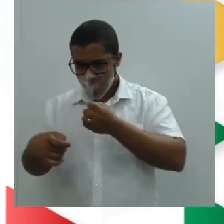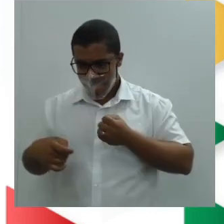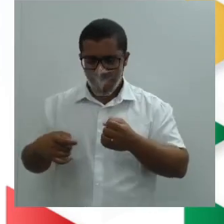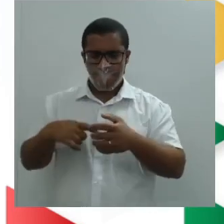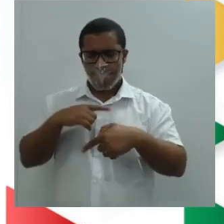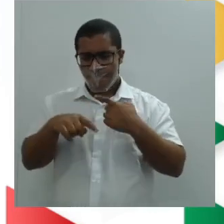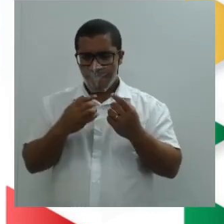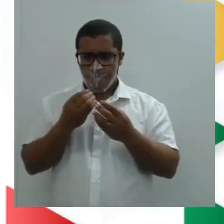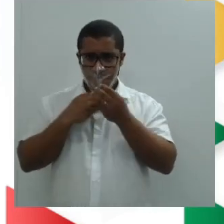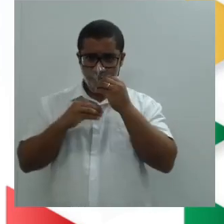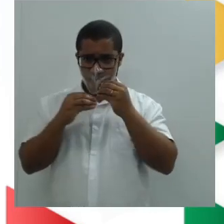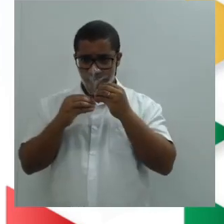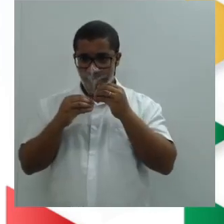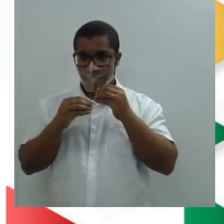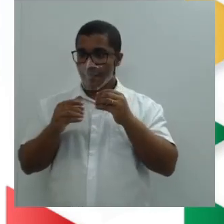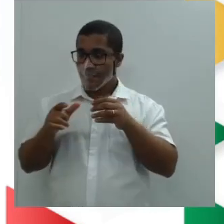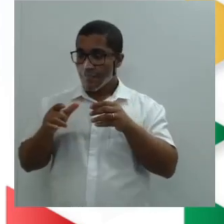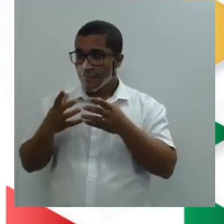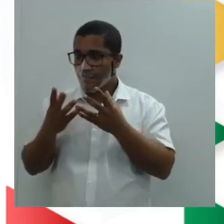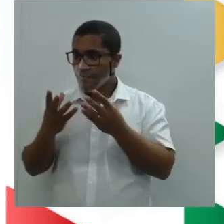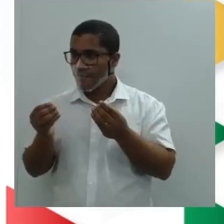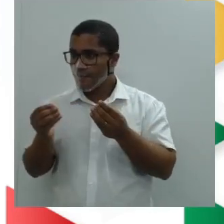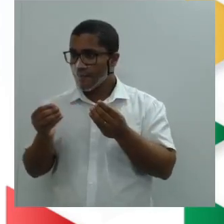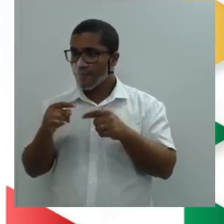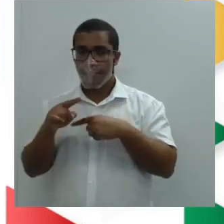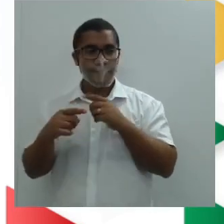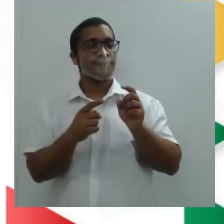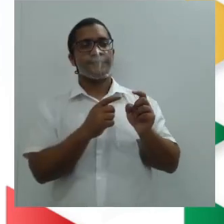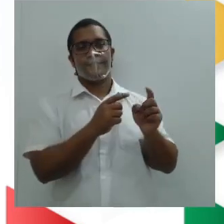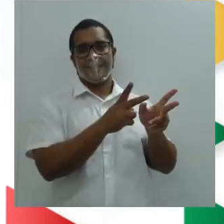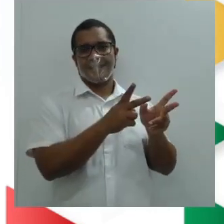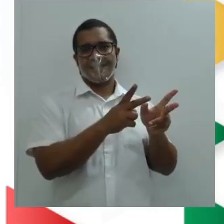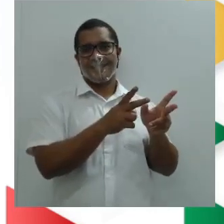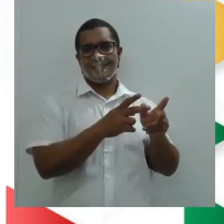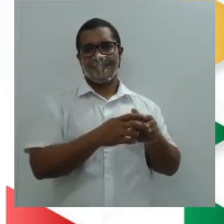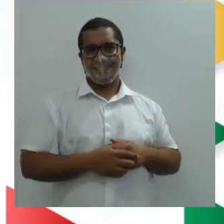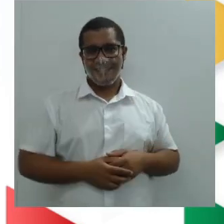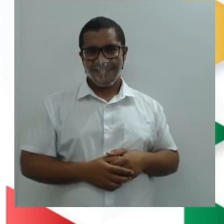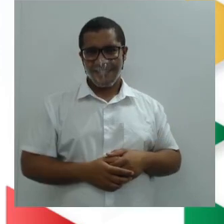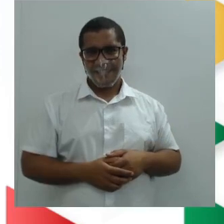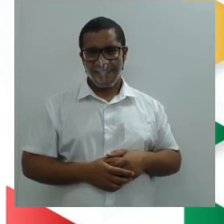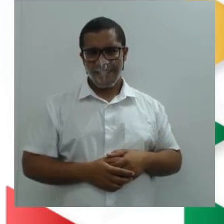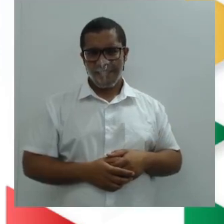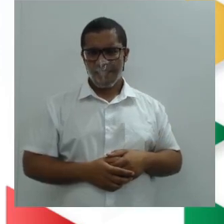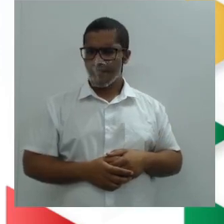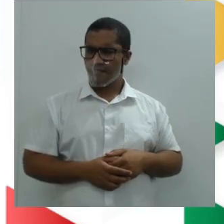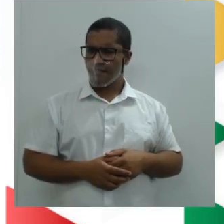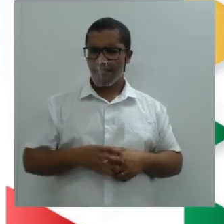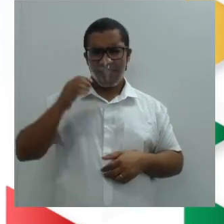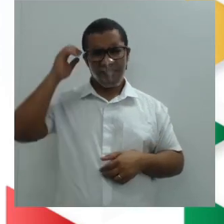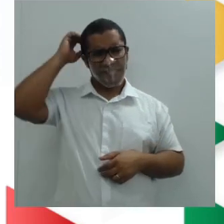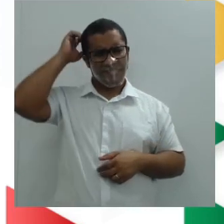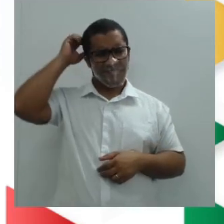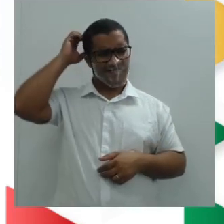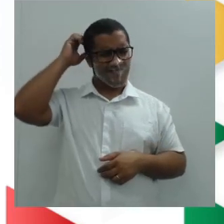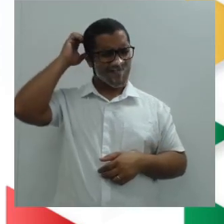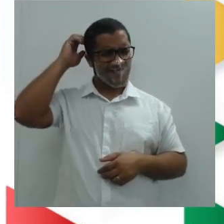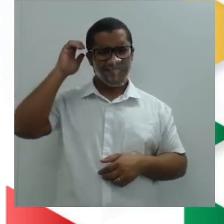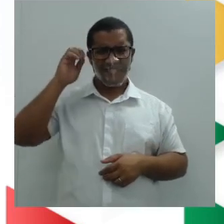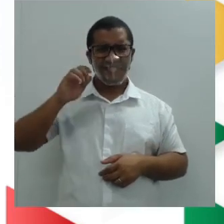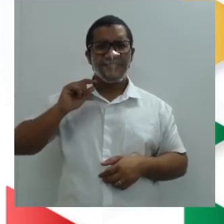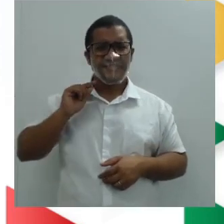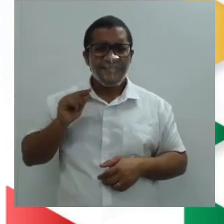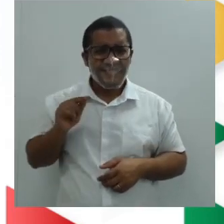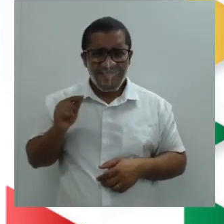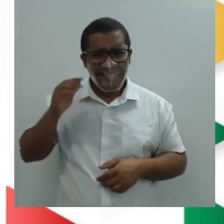e o excedente de produção é comercializado. O que é que significa isso, professor?